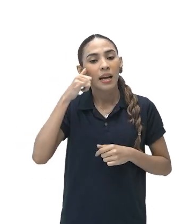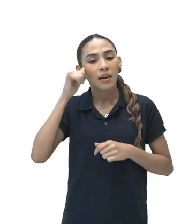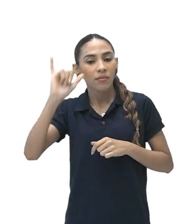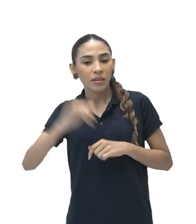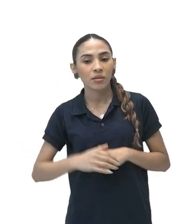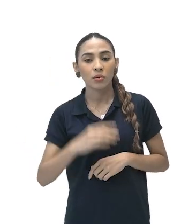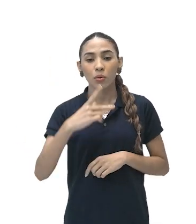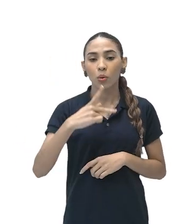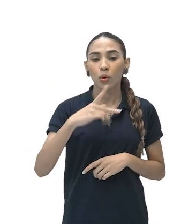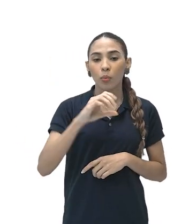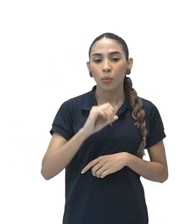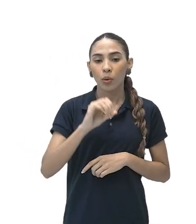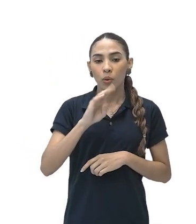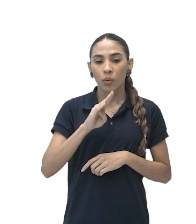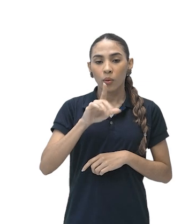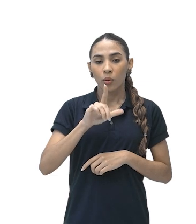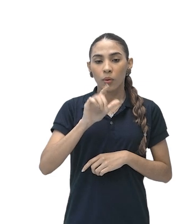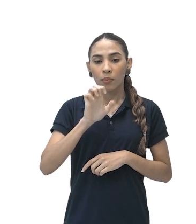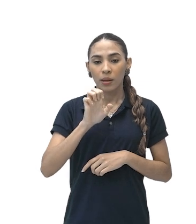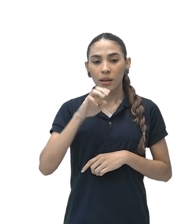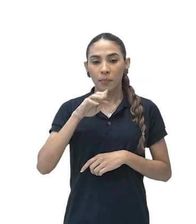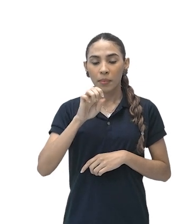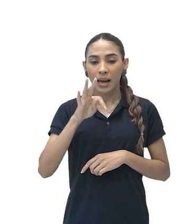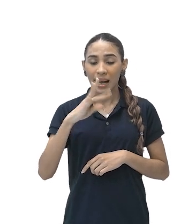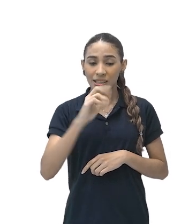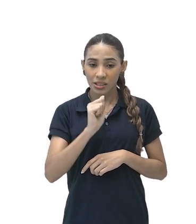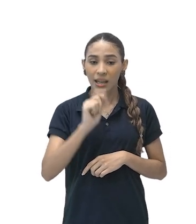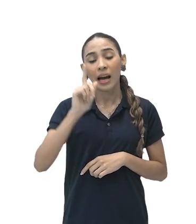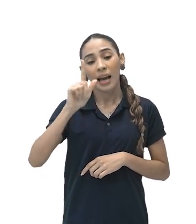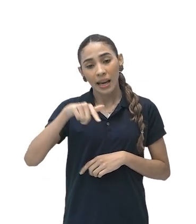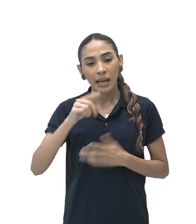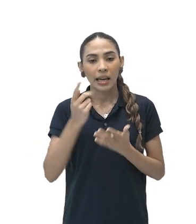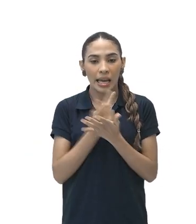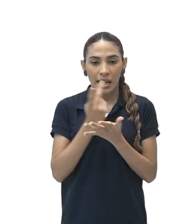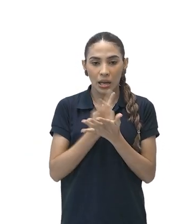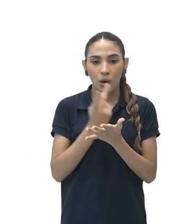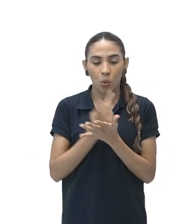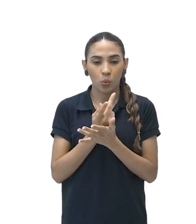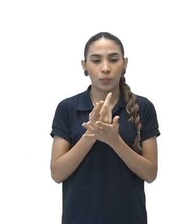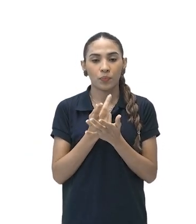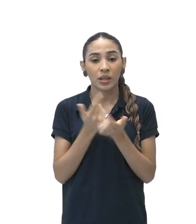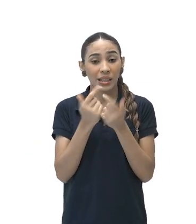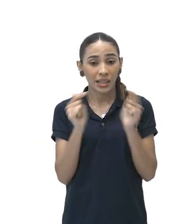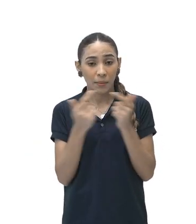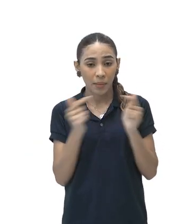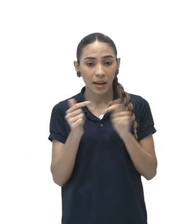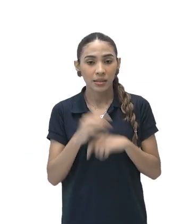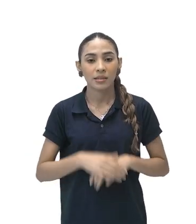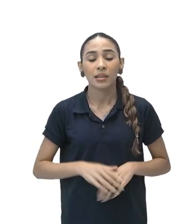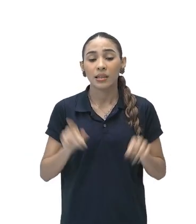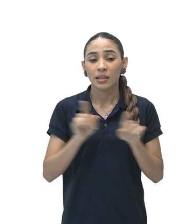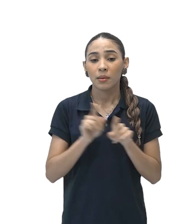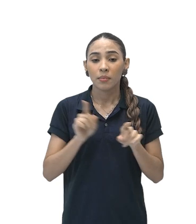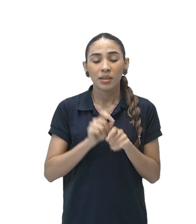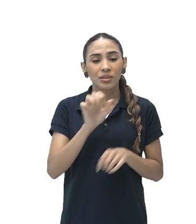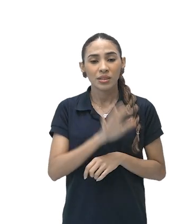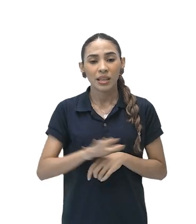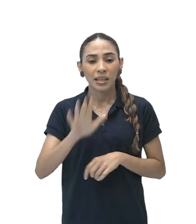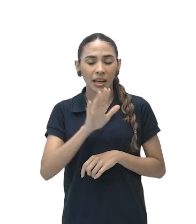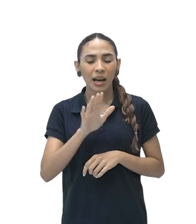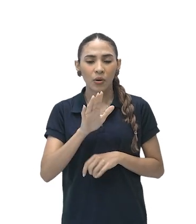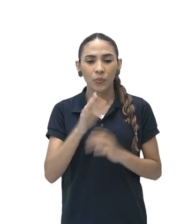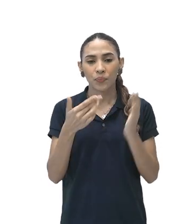a problemática. Aí está com erro ortográfico, né? E, em geral, em textos de notícias falsas,